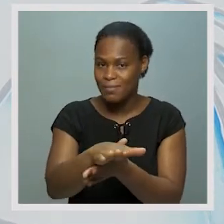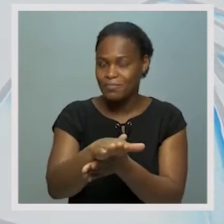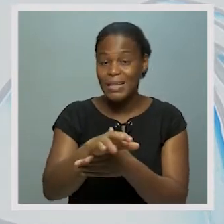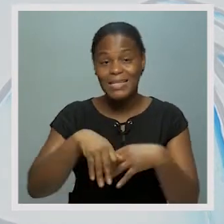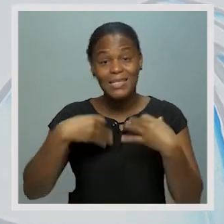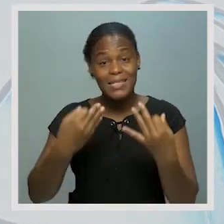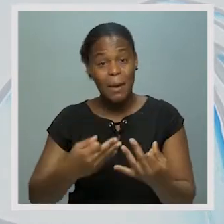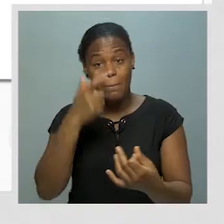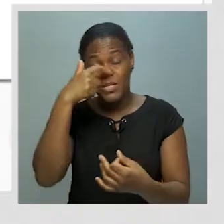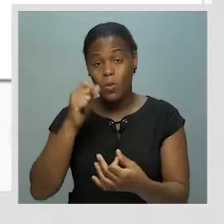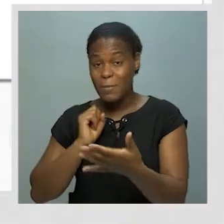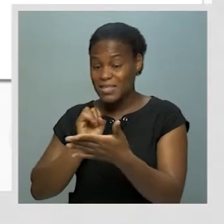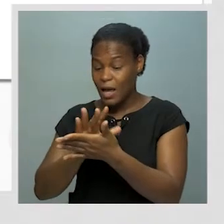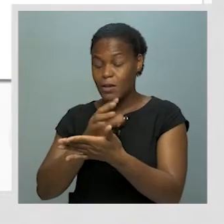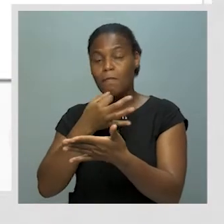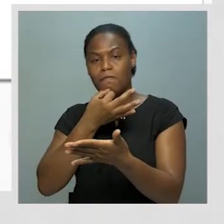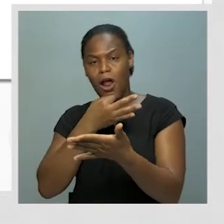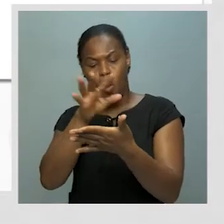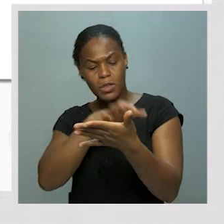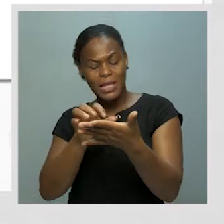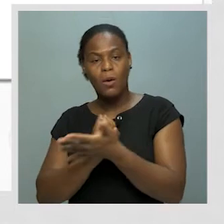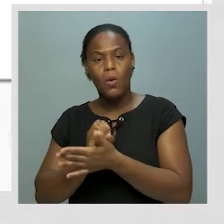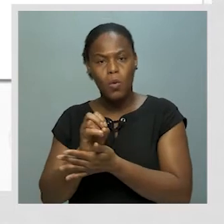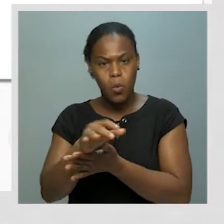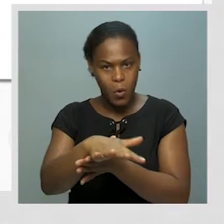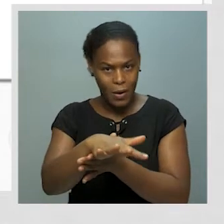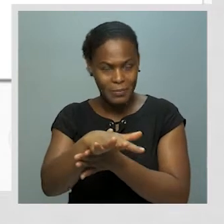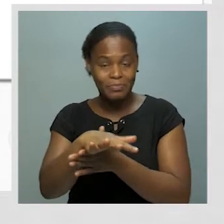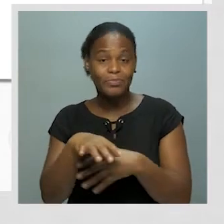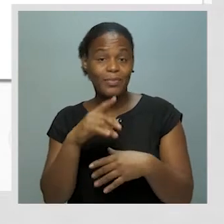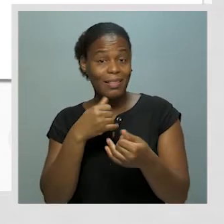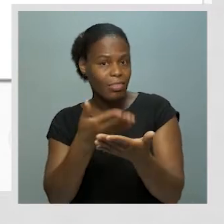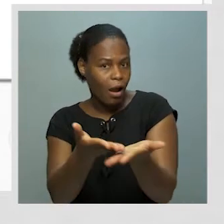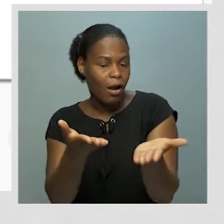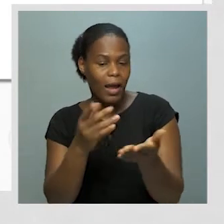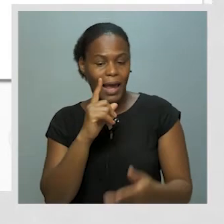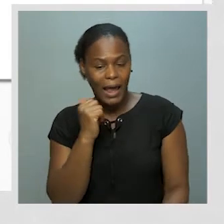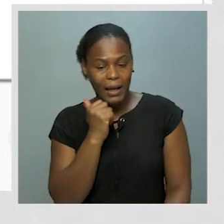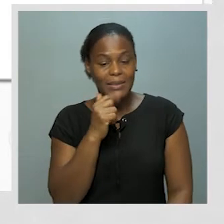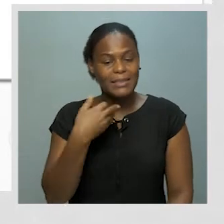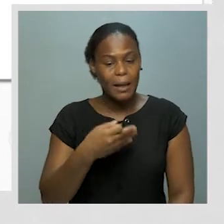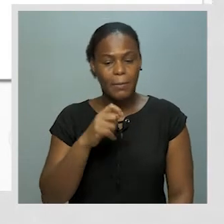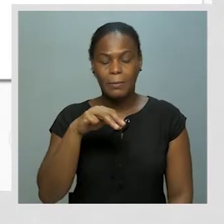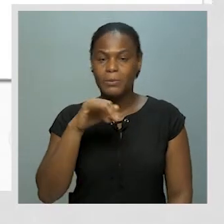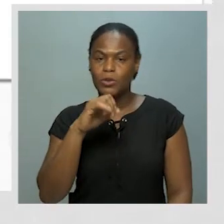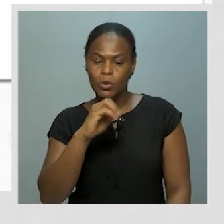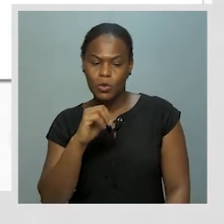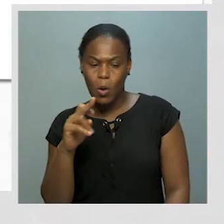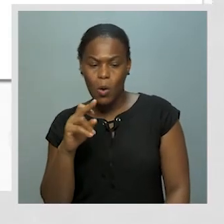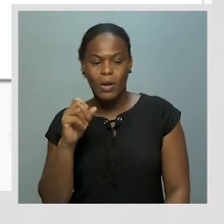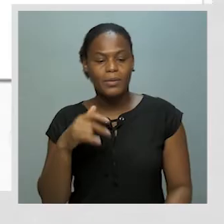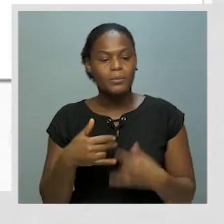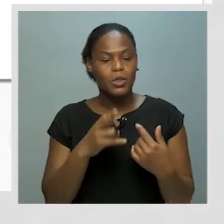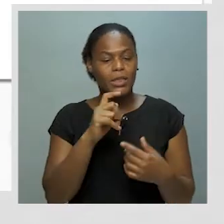é um emissor. E o receptor, como o próprio nome diz, também ele é leitor, locutário, é aquele que recebe